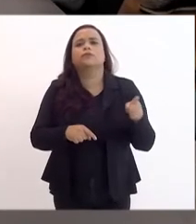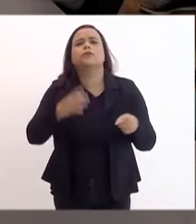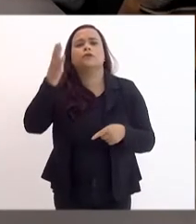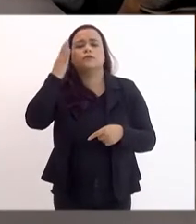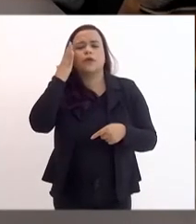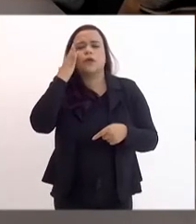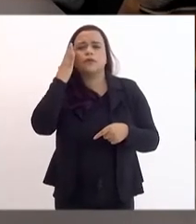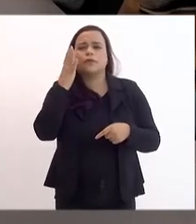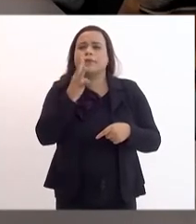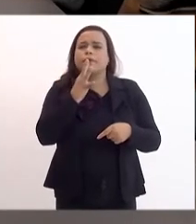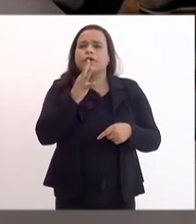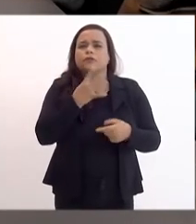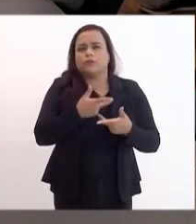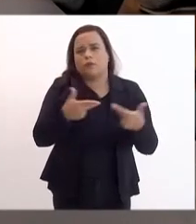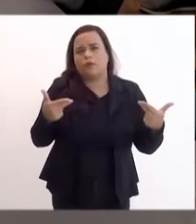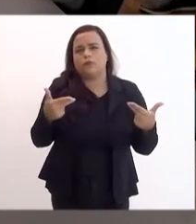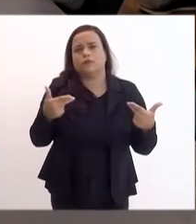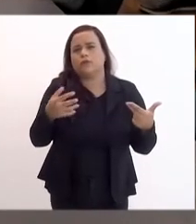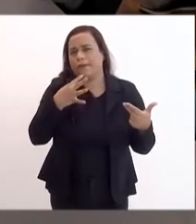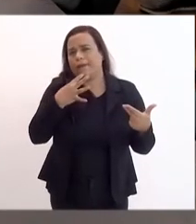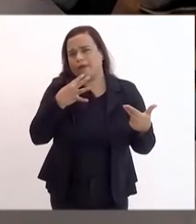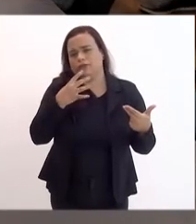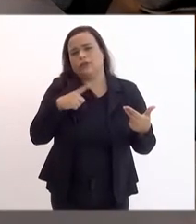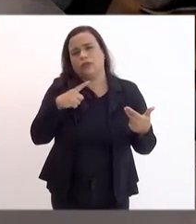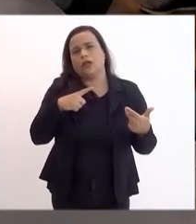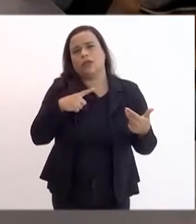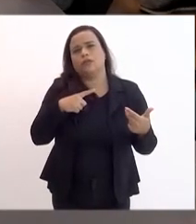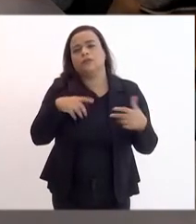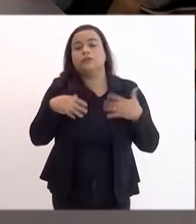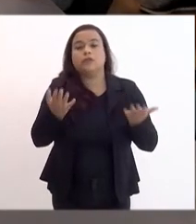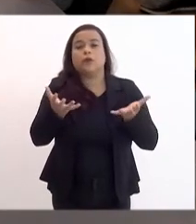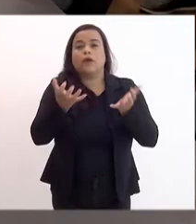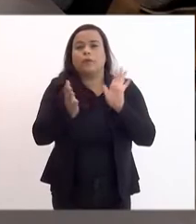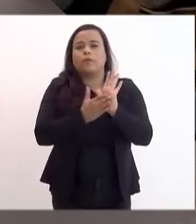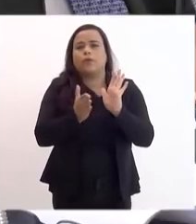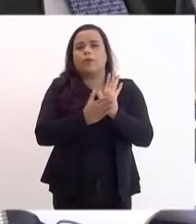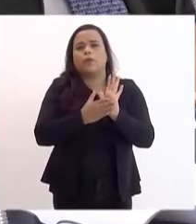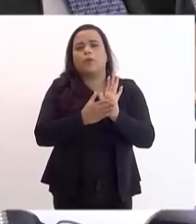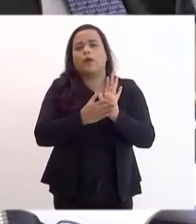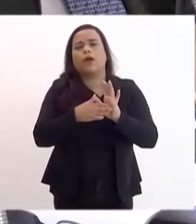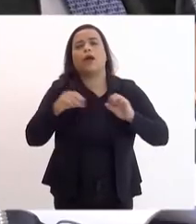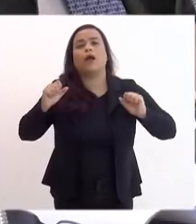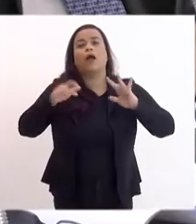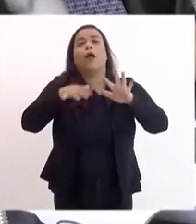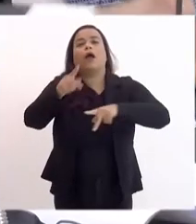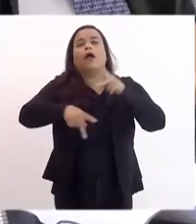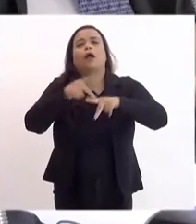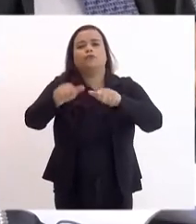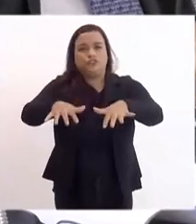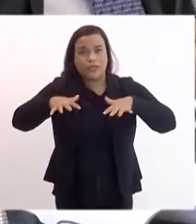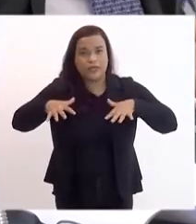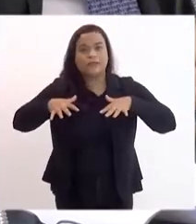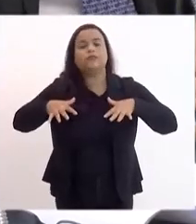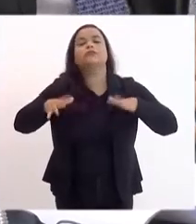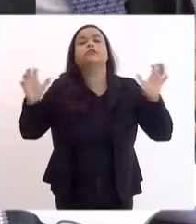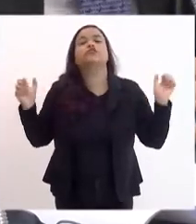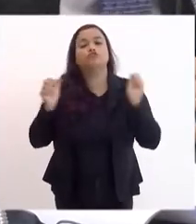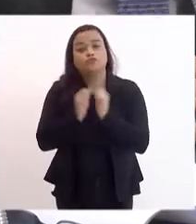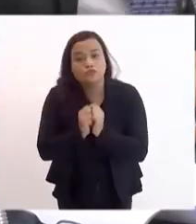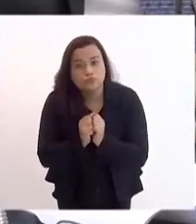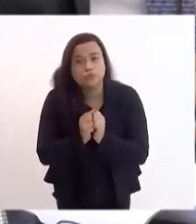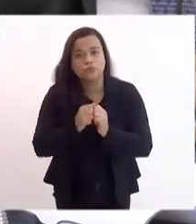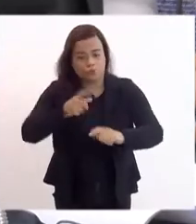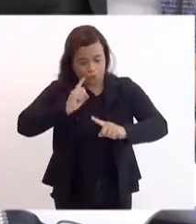Vossa Excelência. Conhece mesmo. Então, eu queria propor uma audiência conjunta, porque a inconstitucionalidade flagrante do